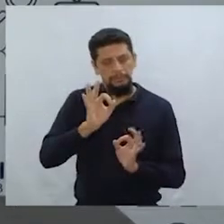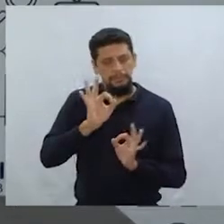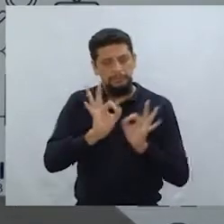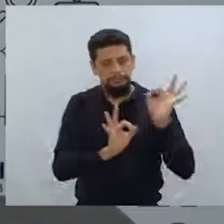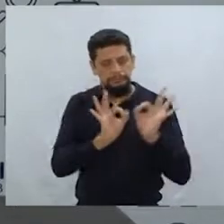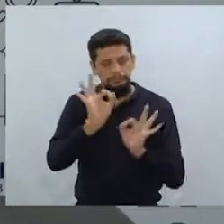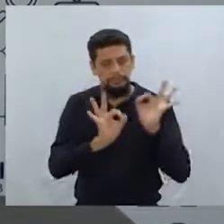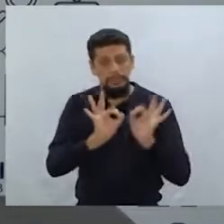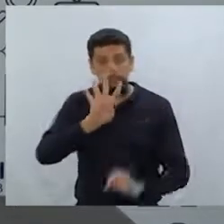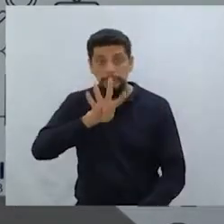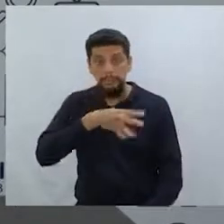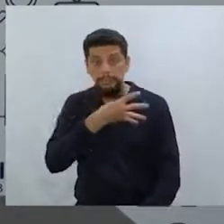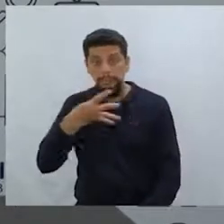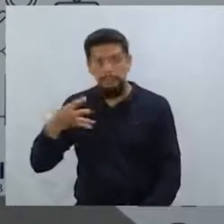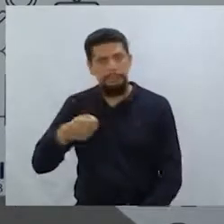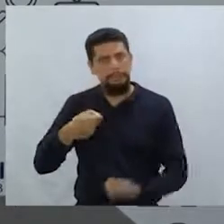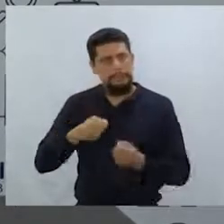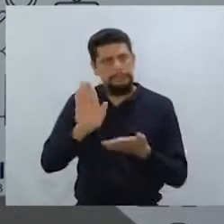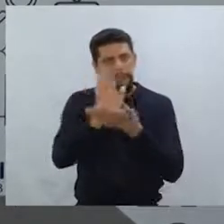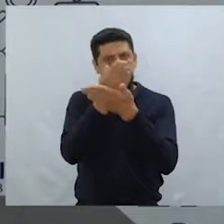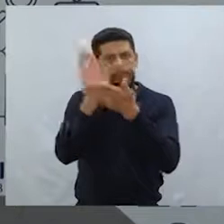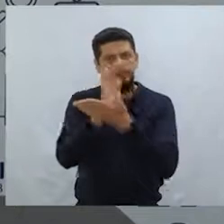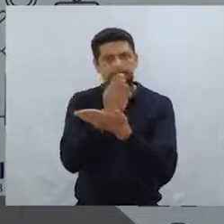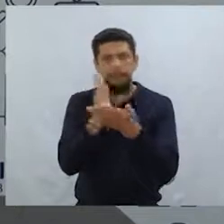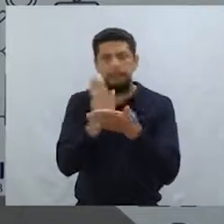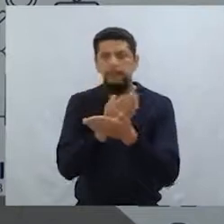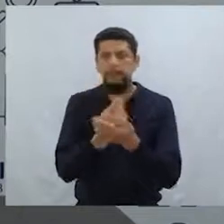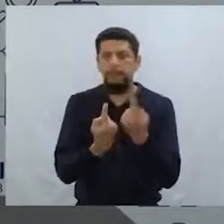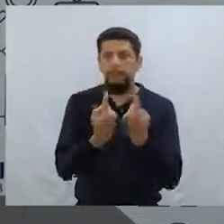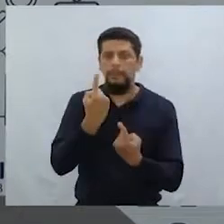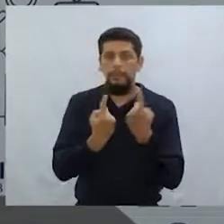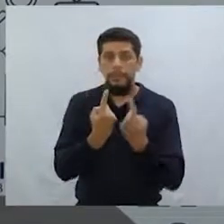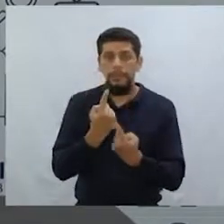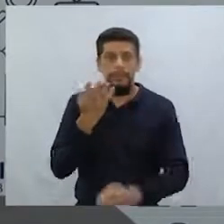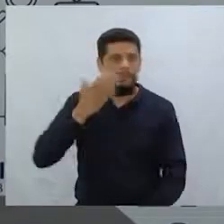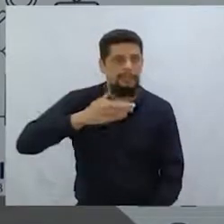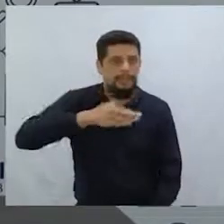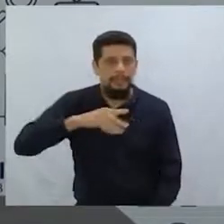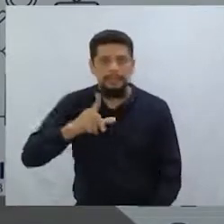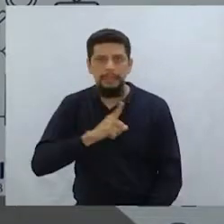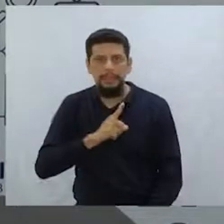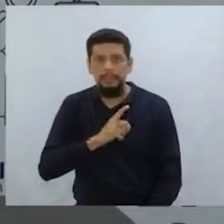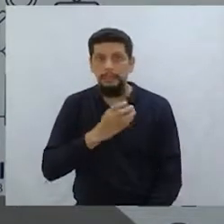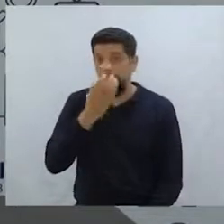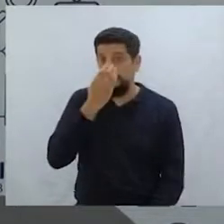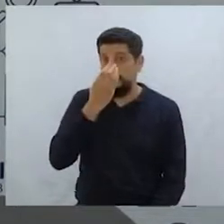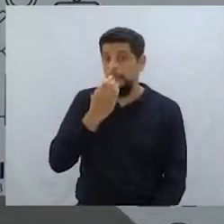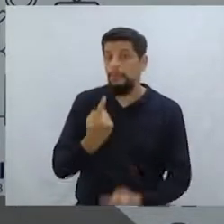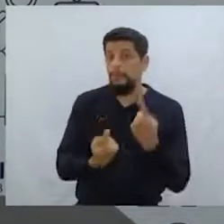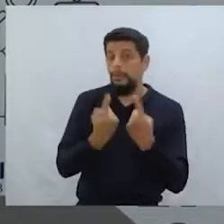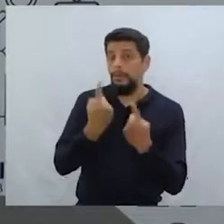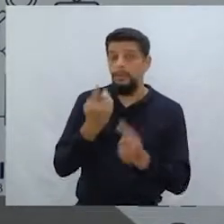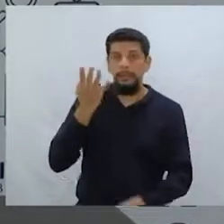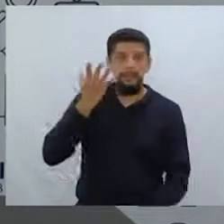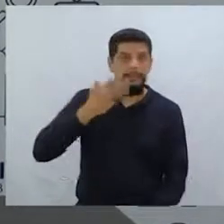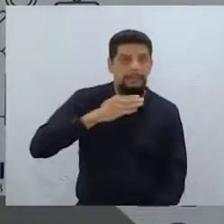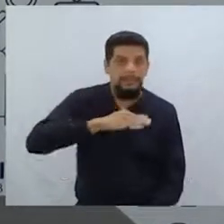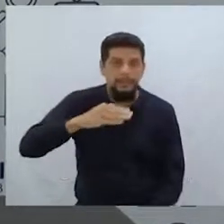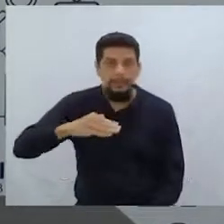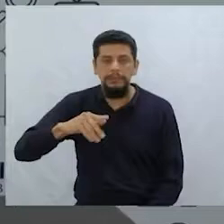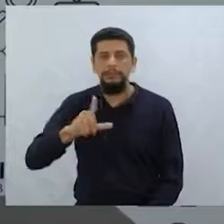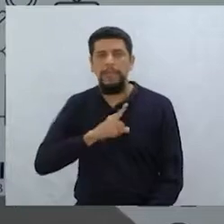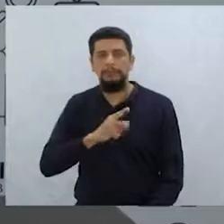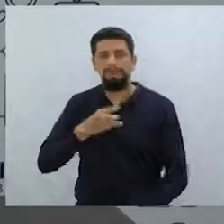de uma organização. Nós precisamos separar quais são as crianças que têm cachorro e quais são as crianças que